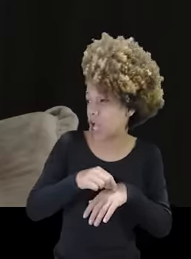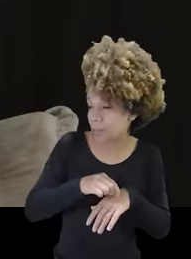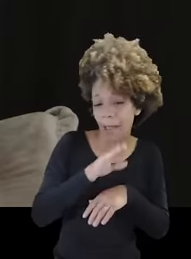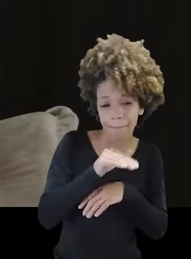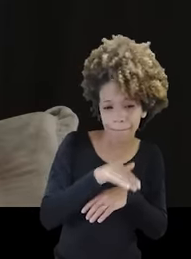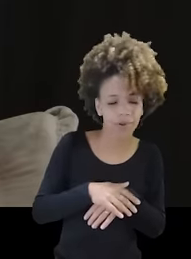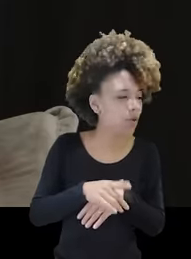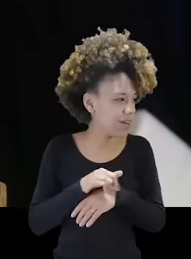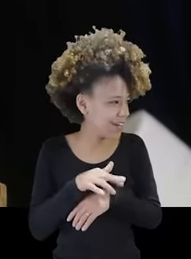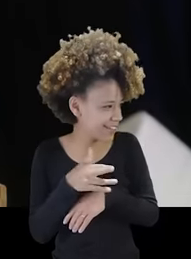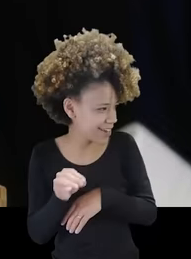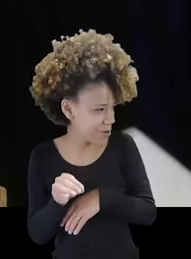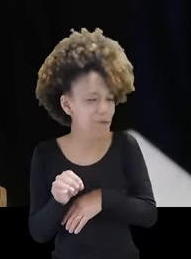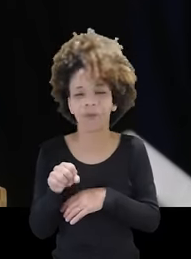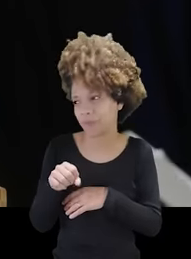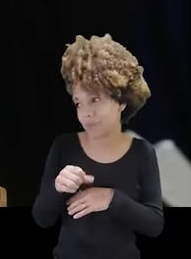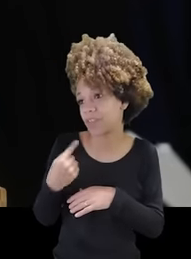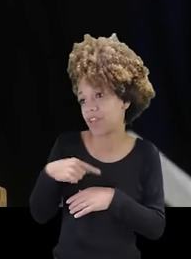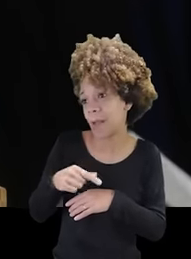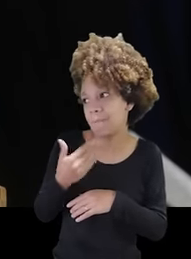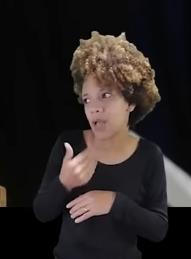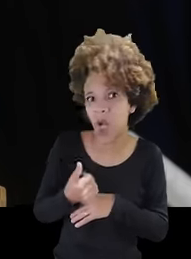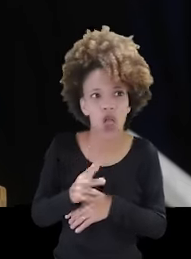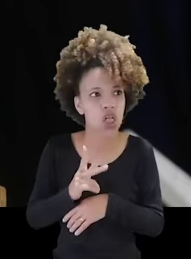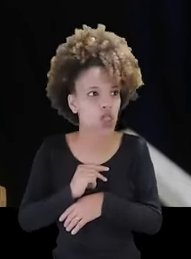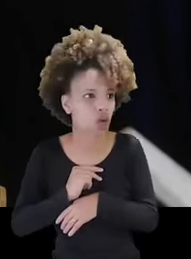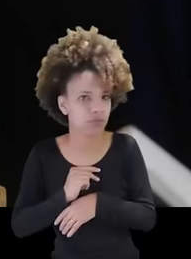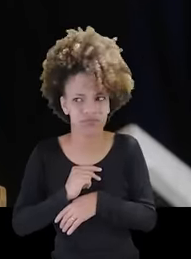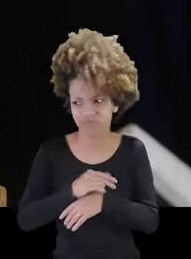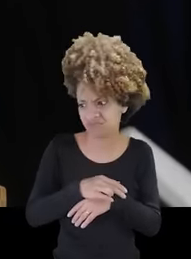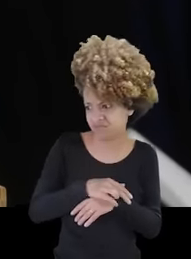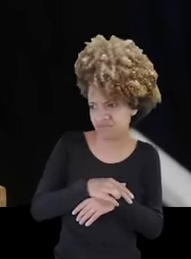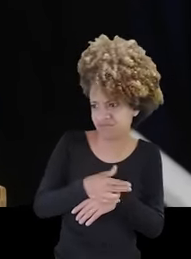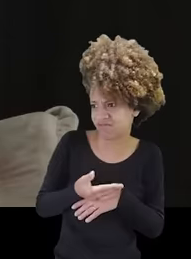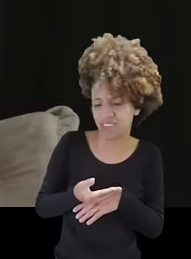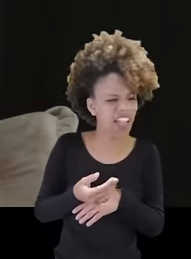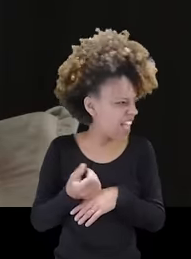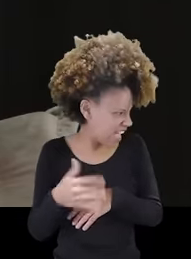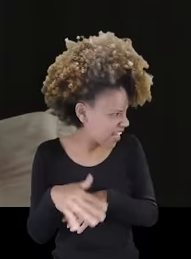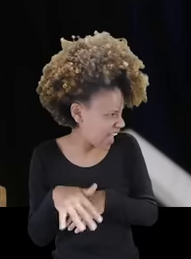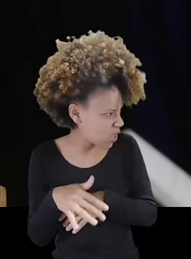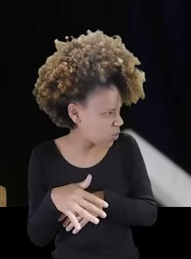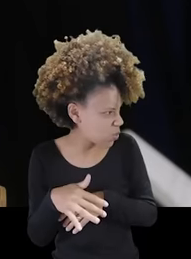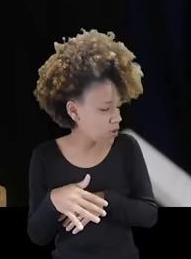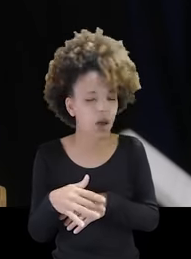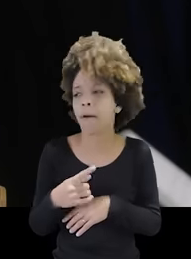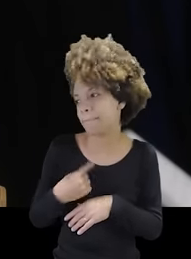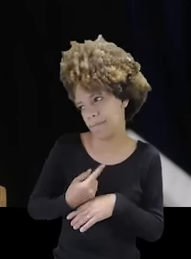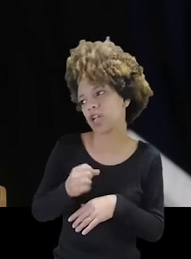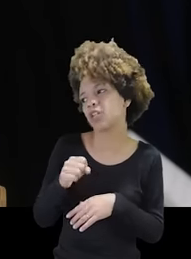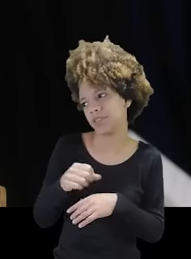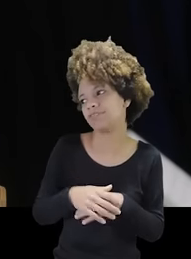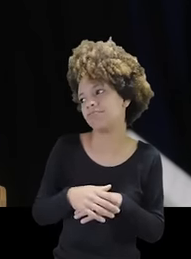carne barata aí quando alguém me leva no lugar melhor dizer eu fico meu Deus o pessoal gente é caro para